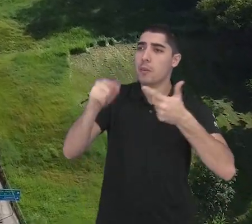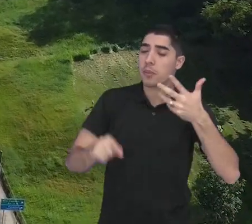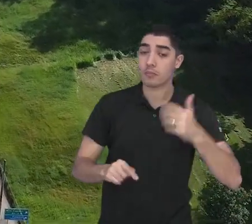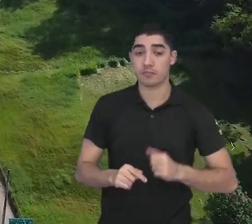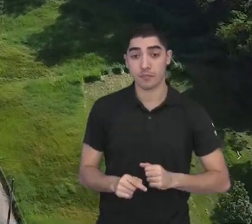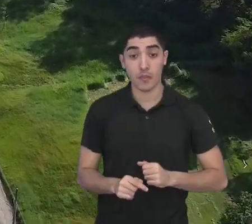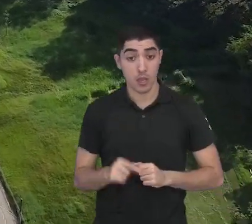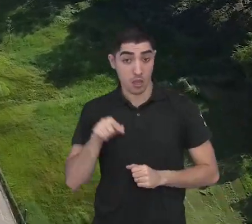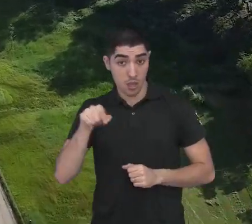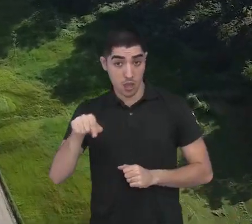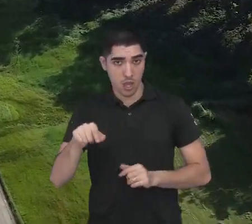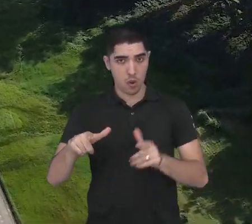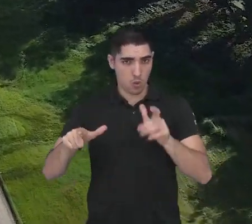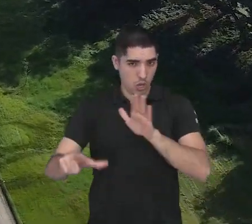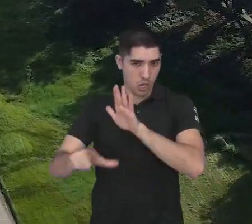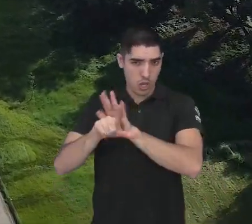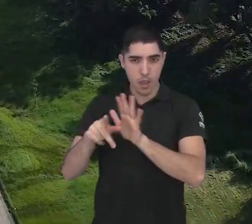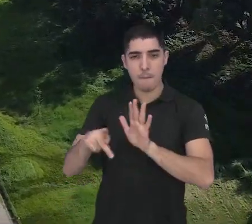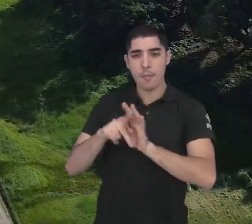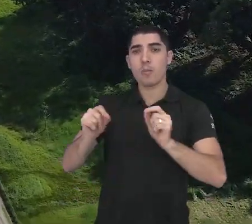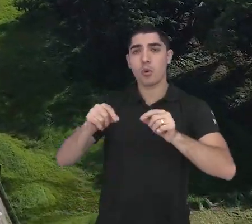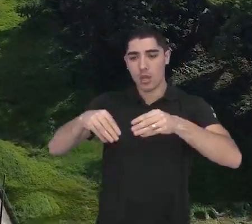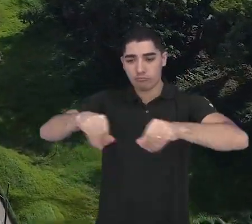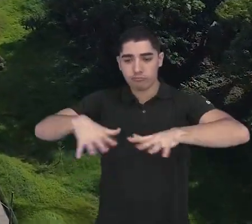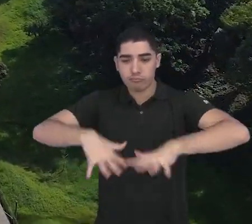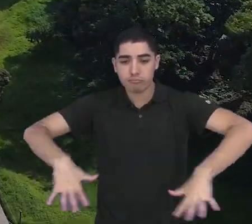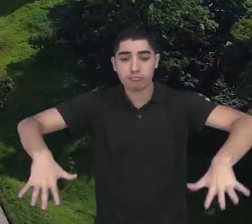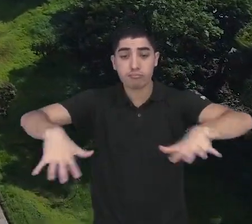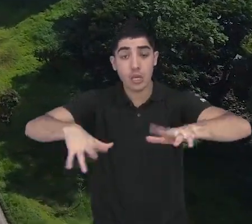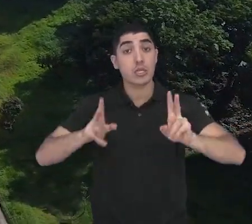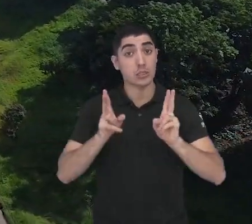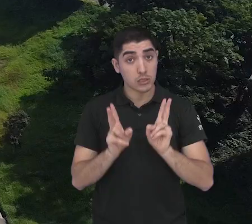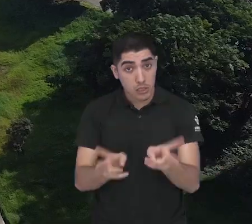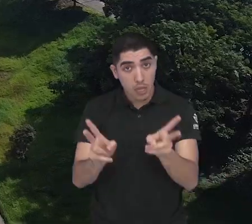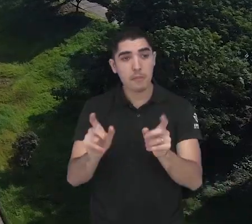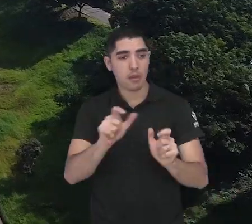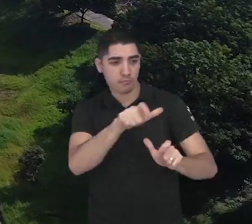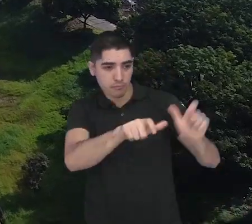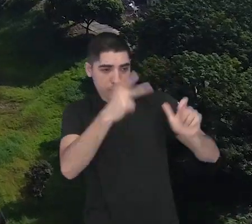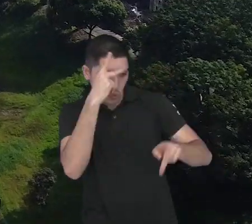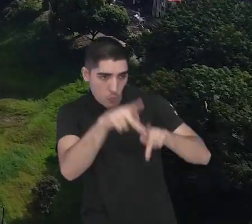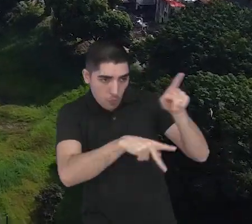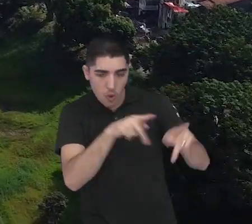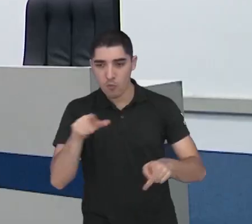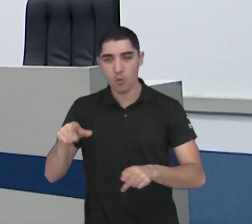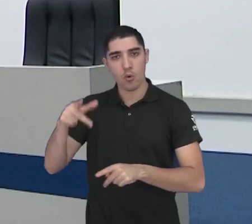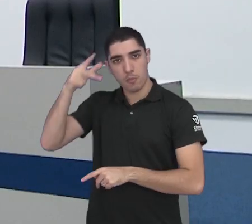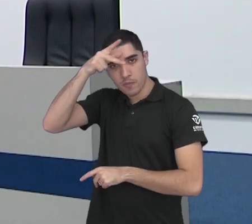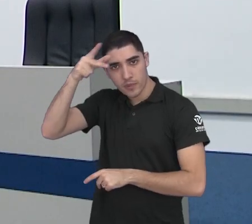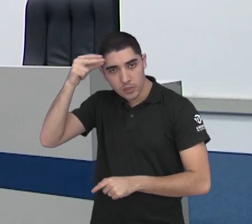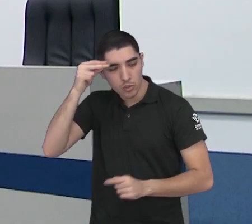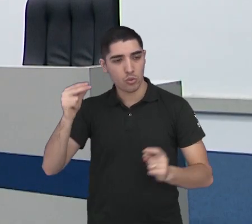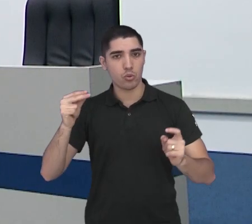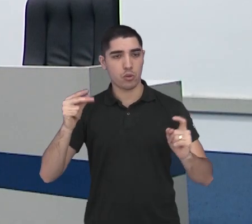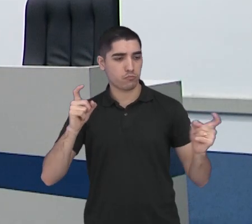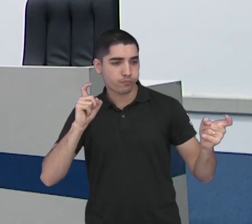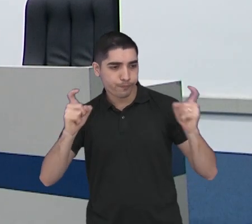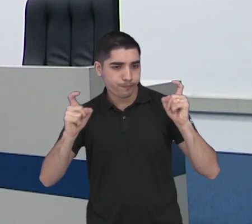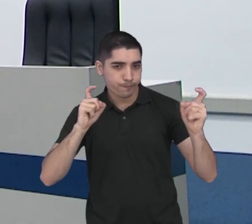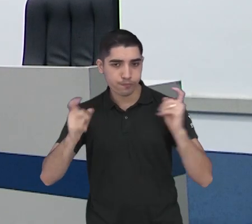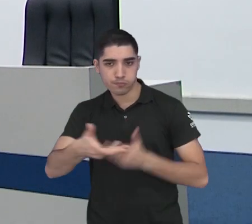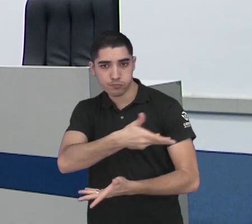que regula o uso e o desenvolvimento do solo, também é debatida entre moradores e o poder público. Em muitos casos,